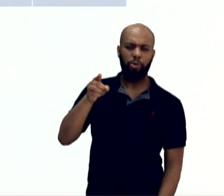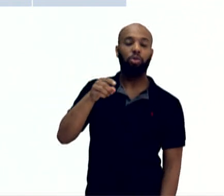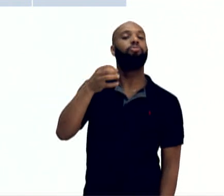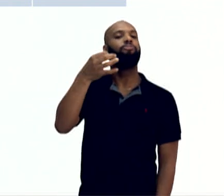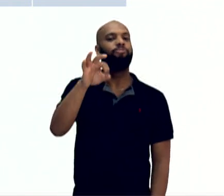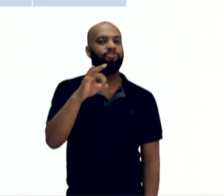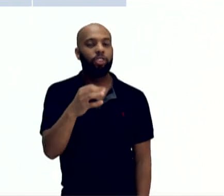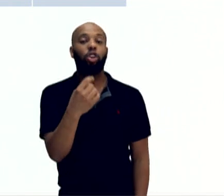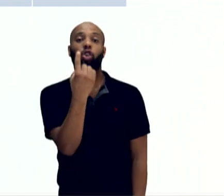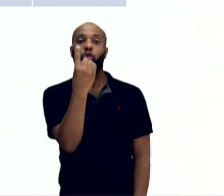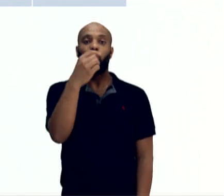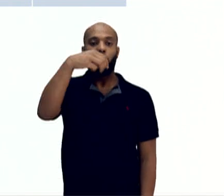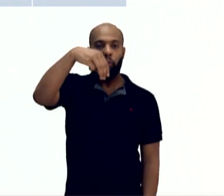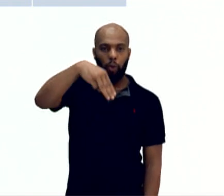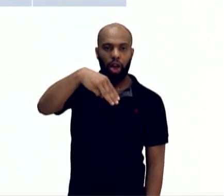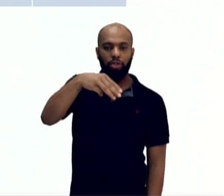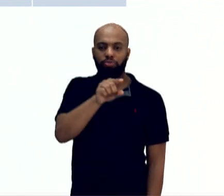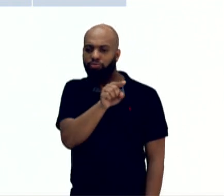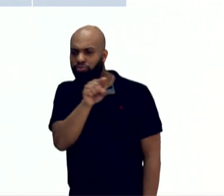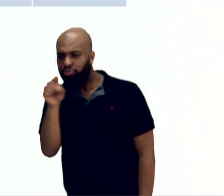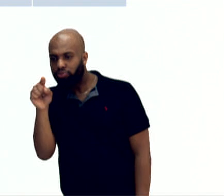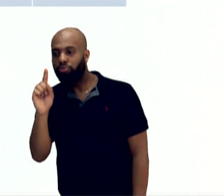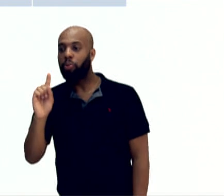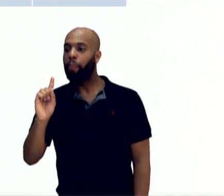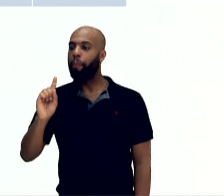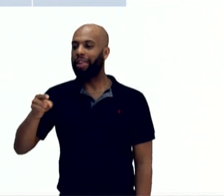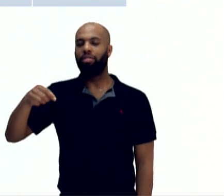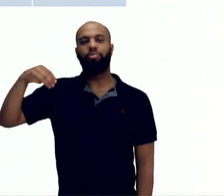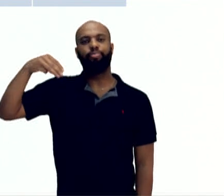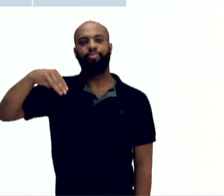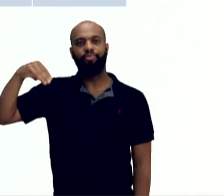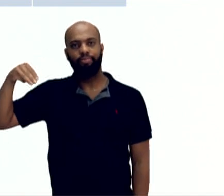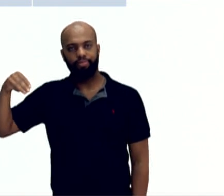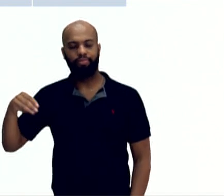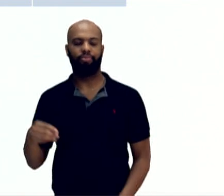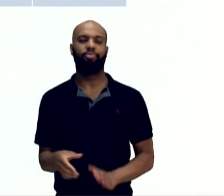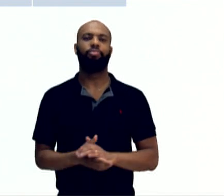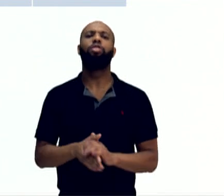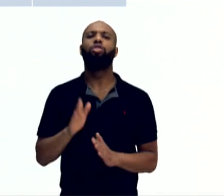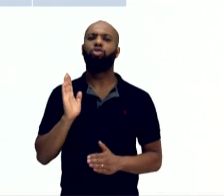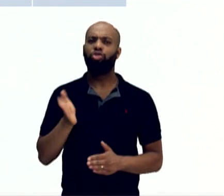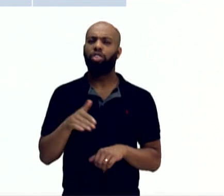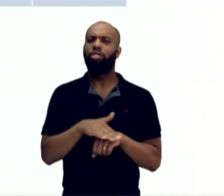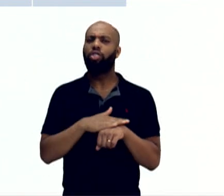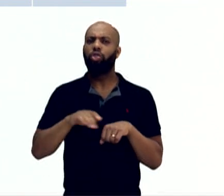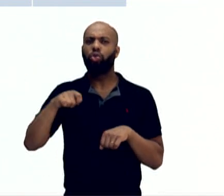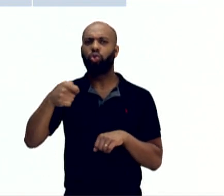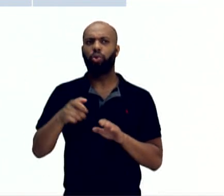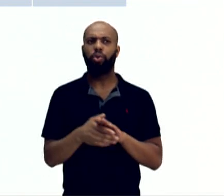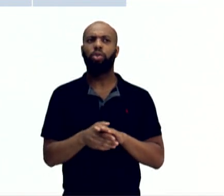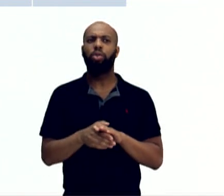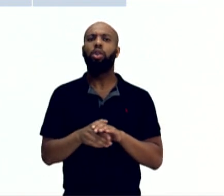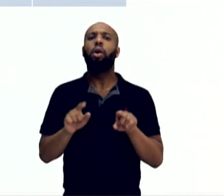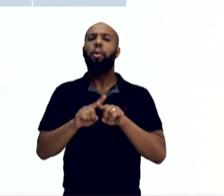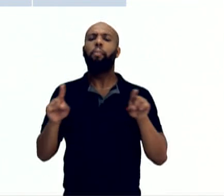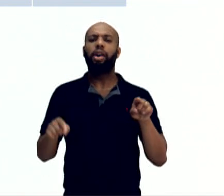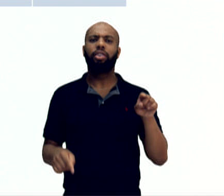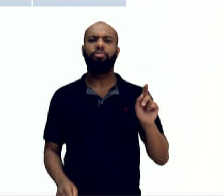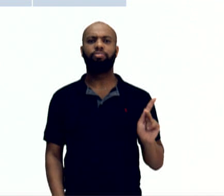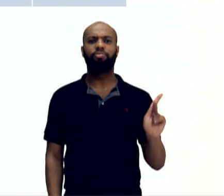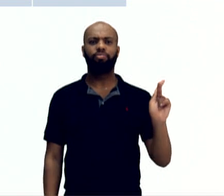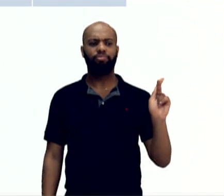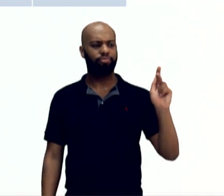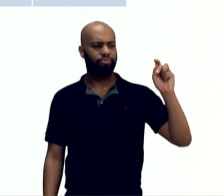vale 1000 milímetros. Né? A gente já conversou um pouquinho sobre isso. Mas e o quilômetro?